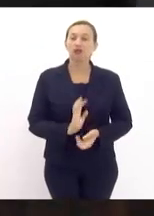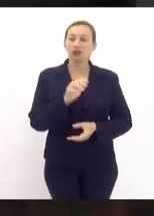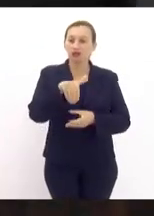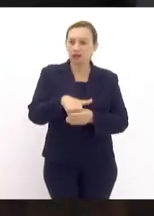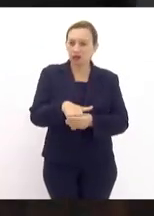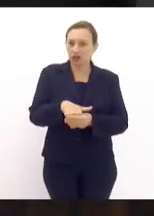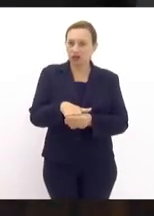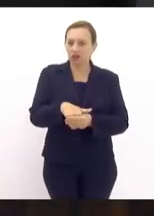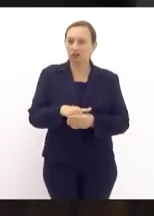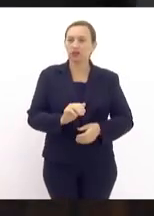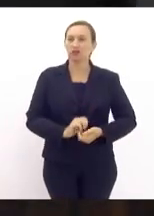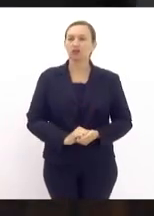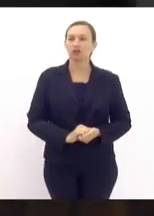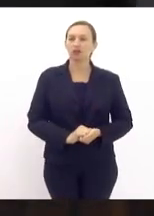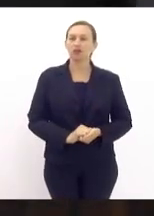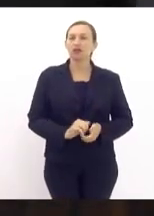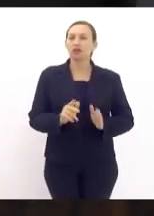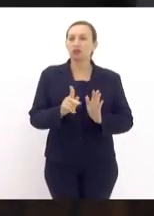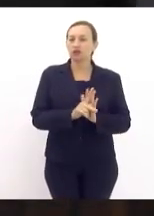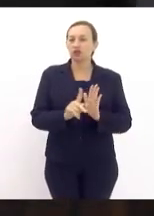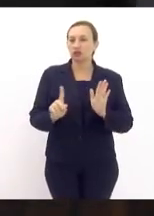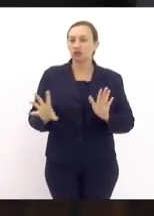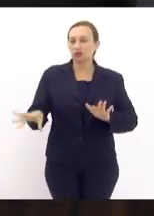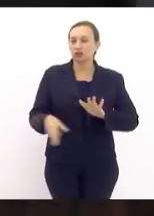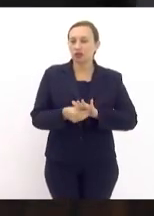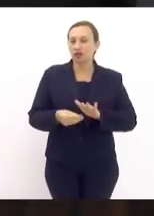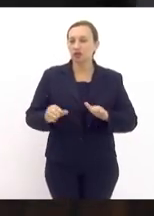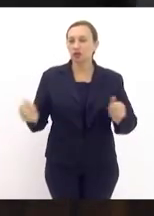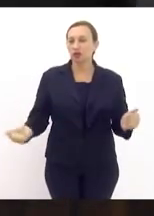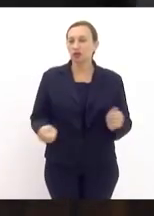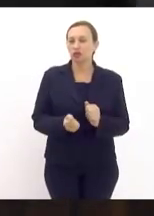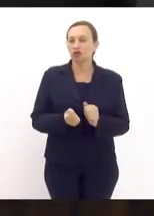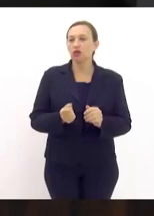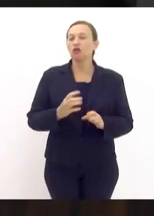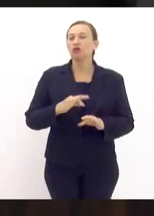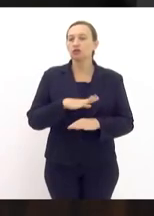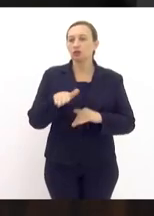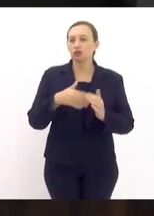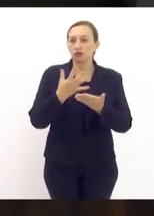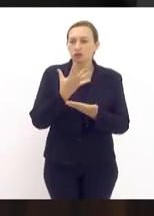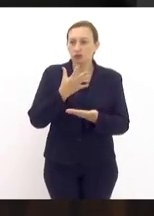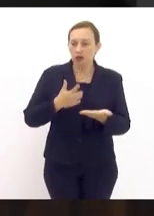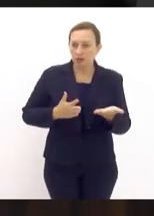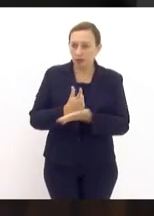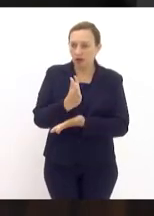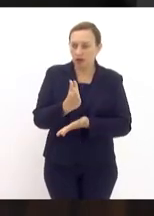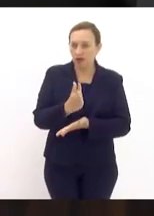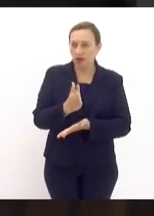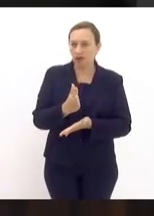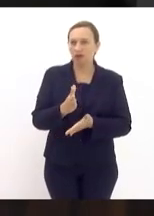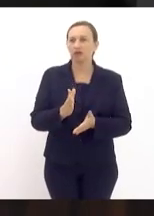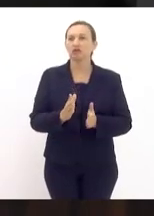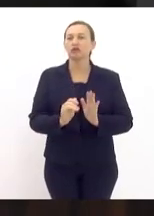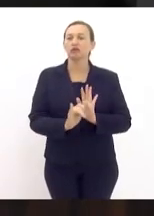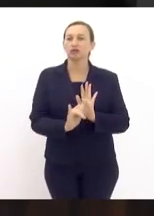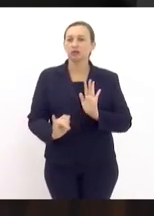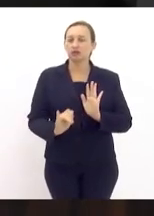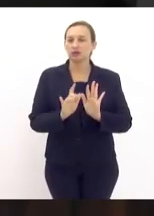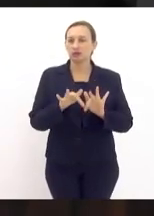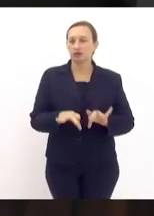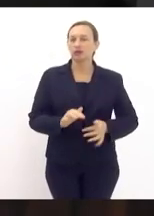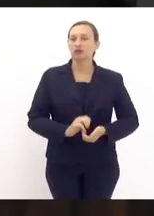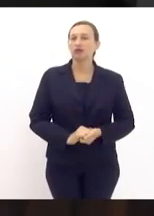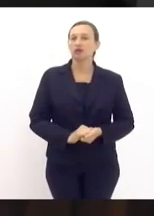votação, o projeto assim emendado. Senhores que aprovam, permaneçam como estão. Aprovado. Vai a redação final.